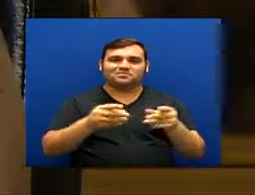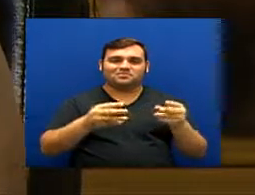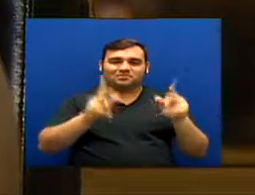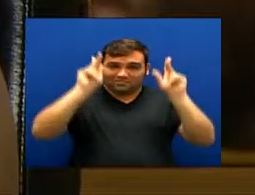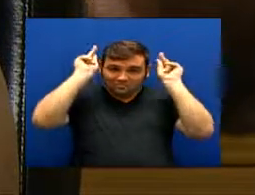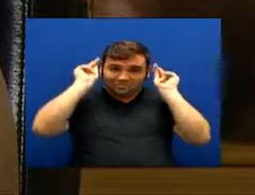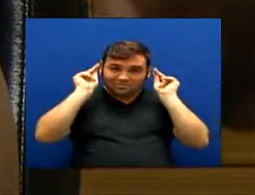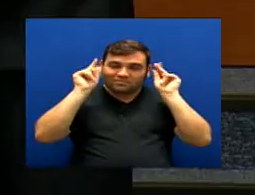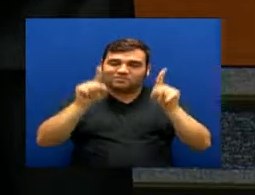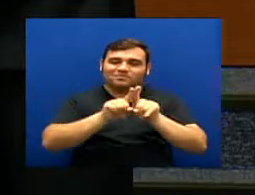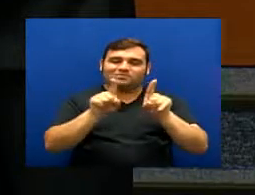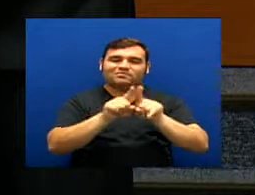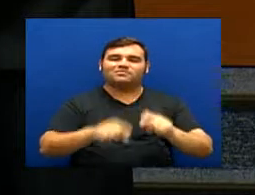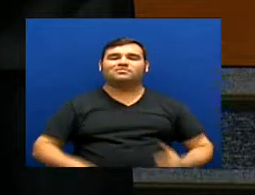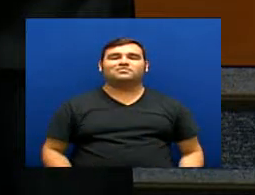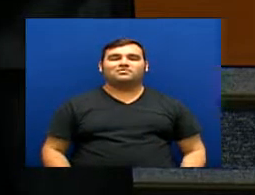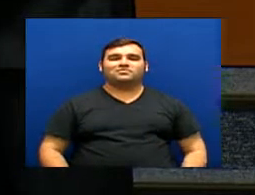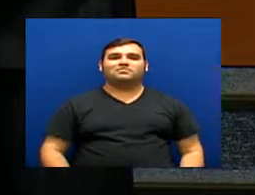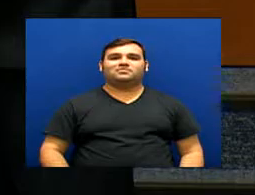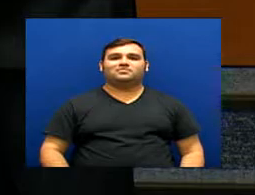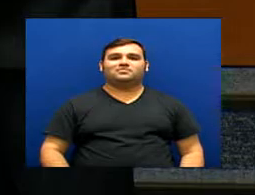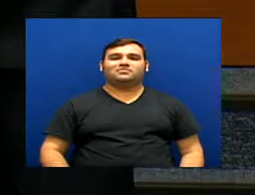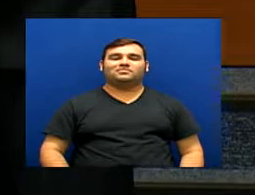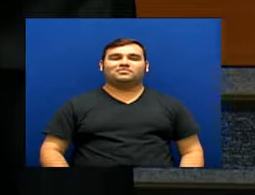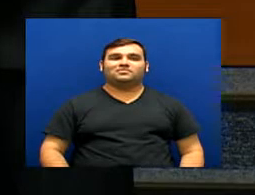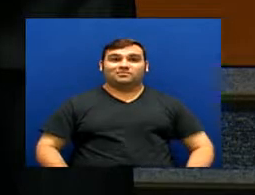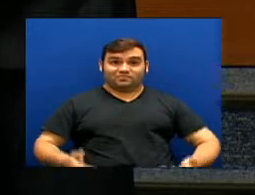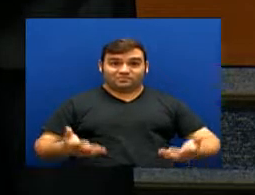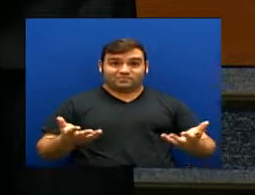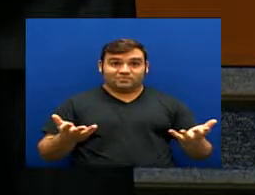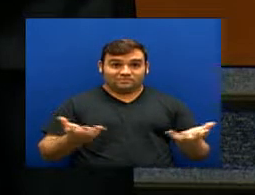povo, especialmente por meio das festividades típicas.